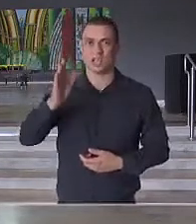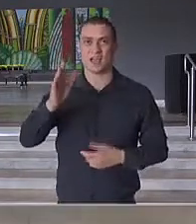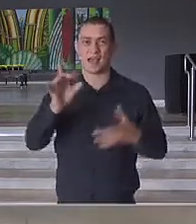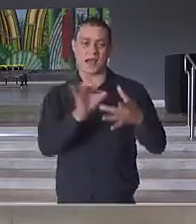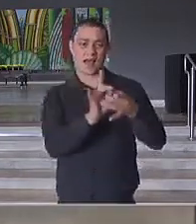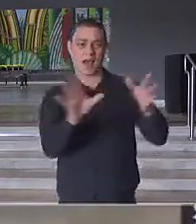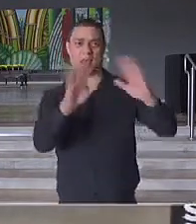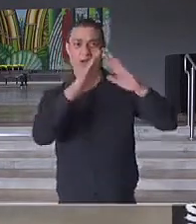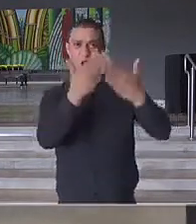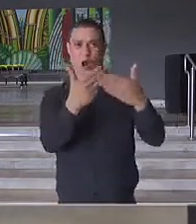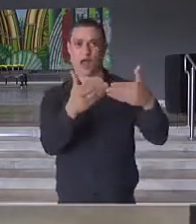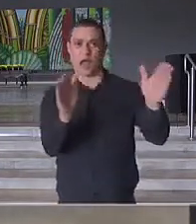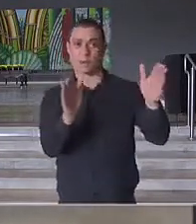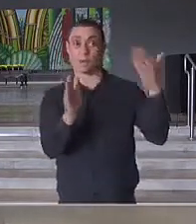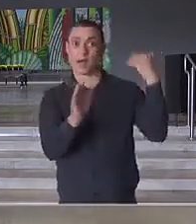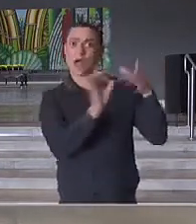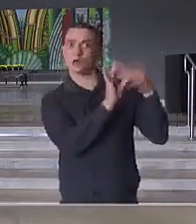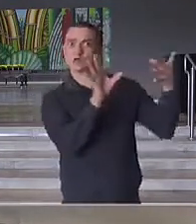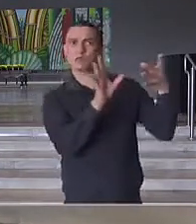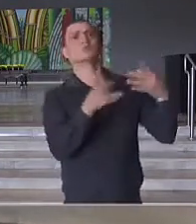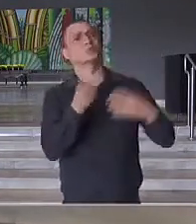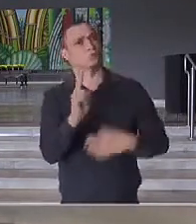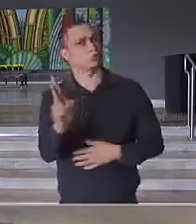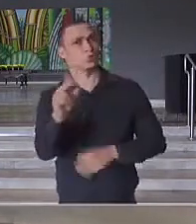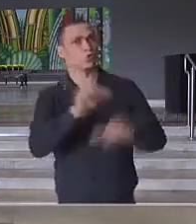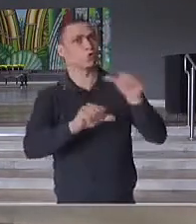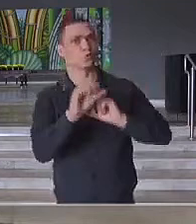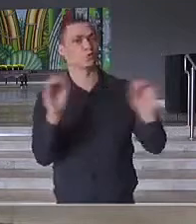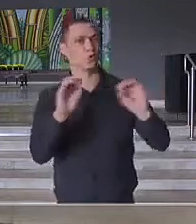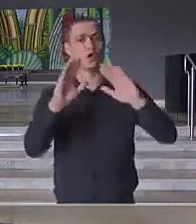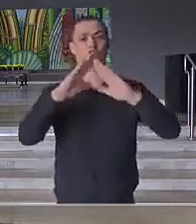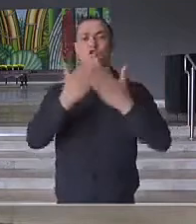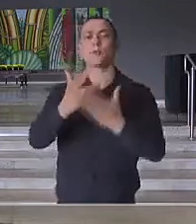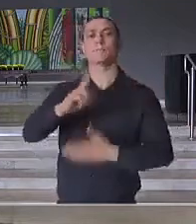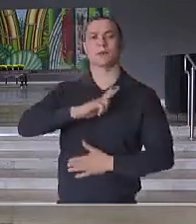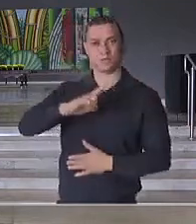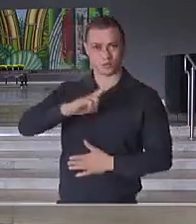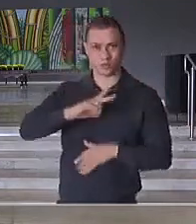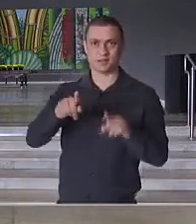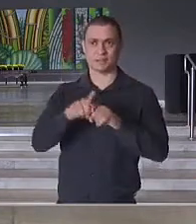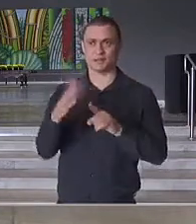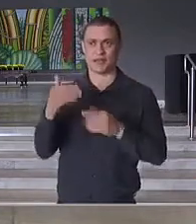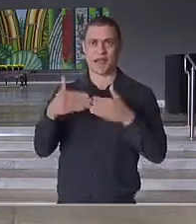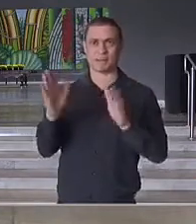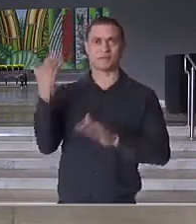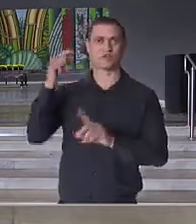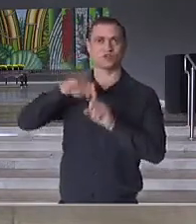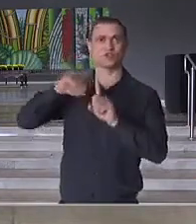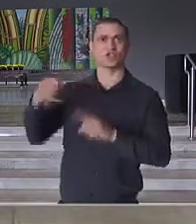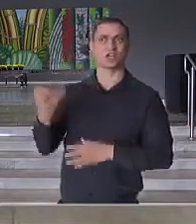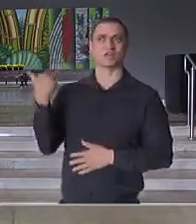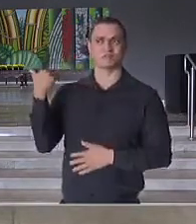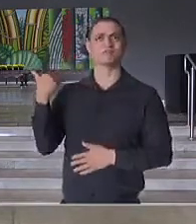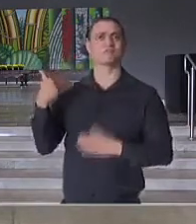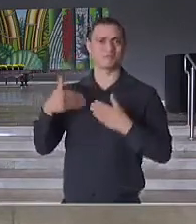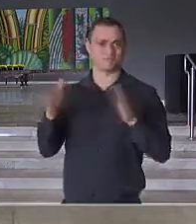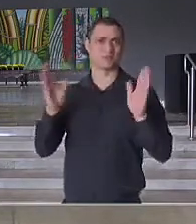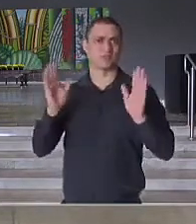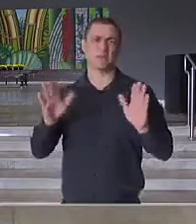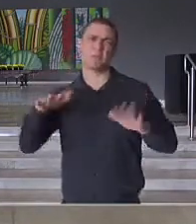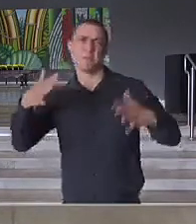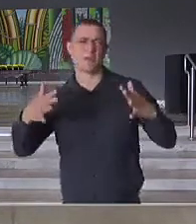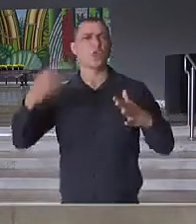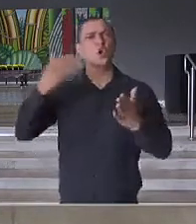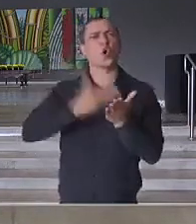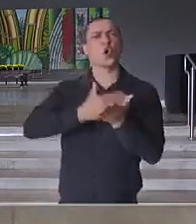para que as escolas abram, inclusive tem escolas particulares já abrindo desde janeiro, né, porque geralmente seus calendários